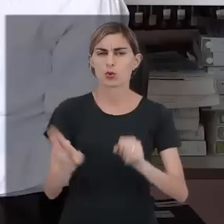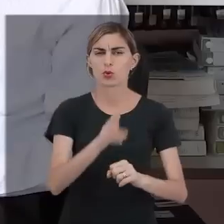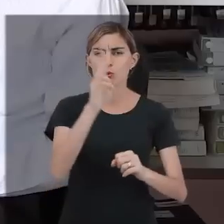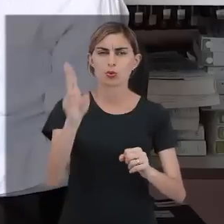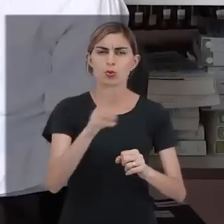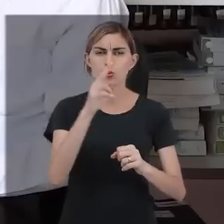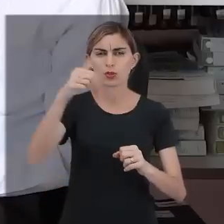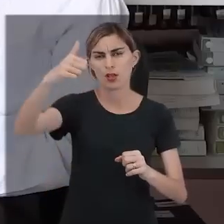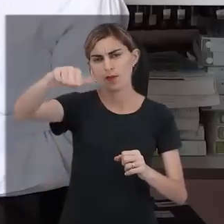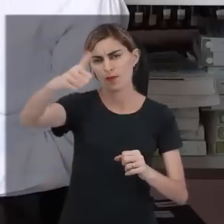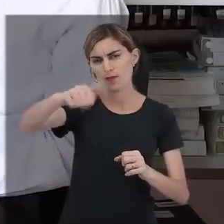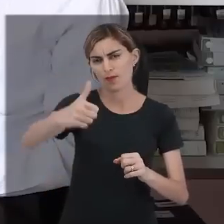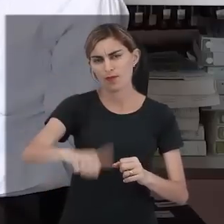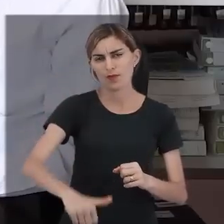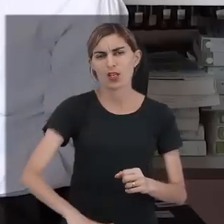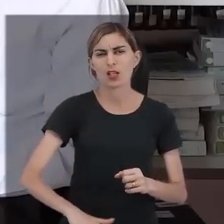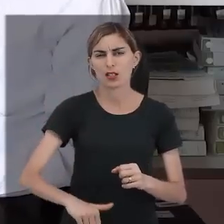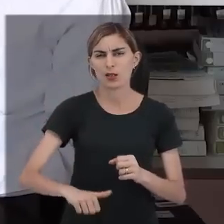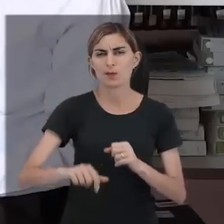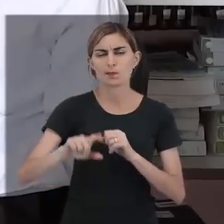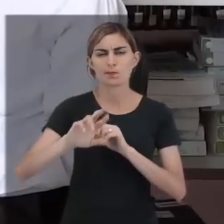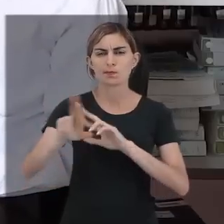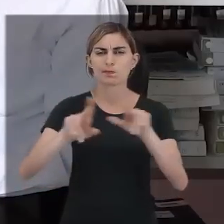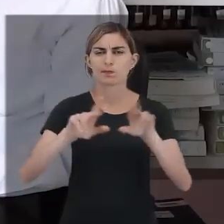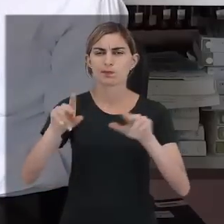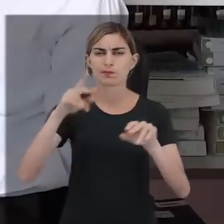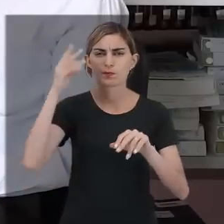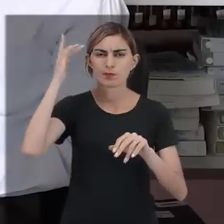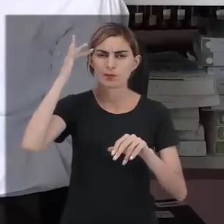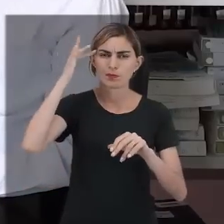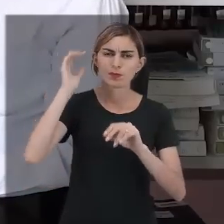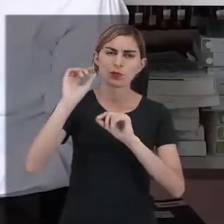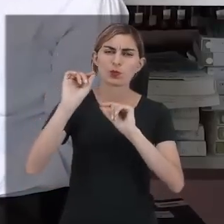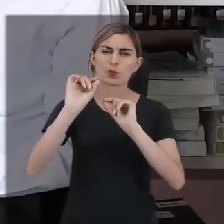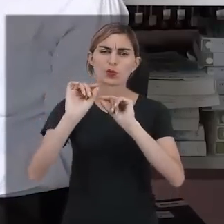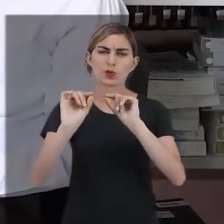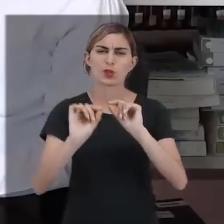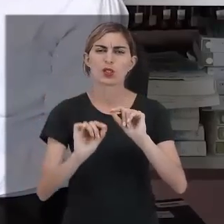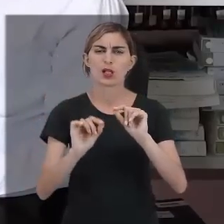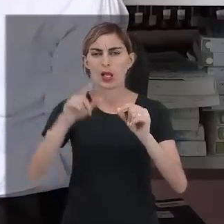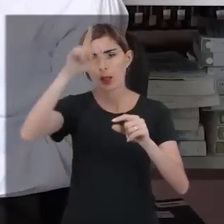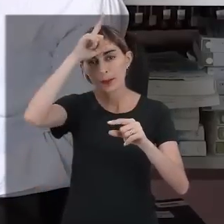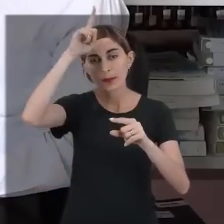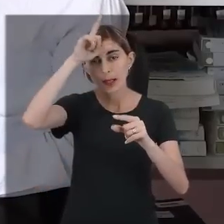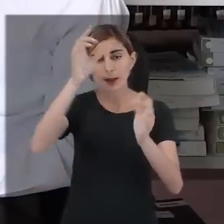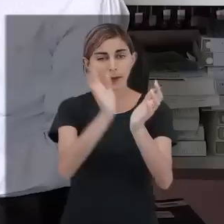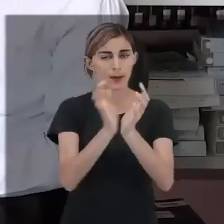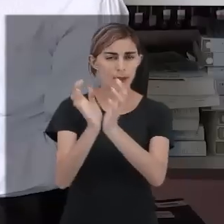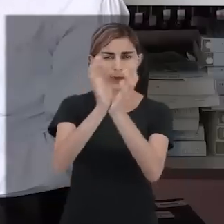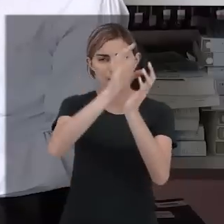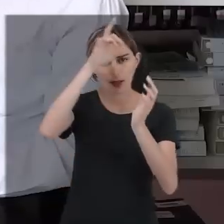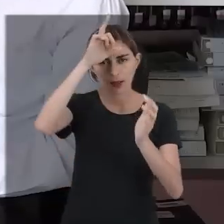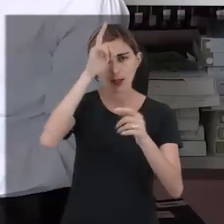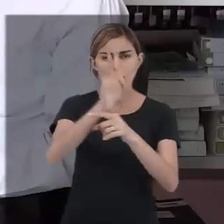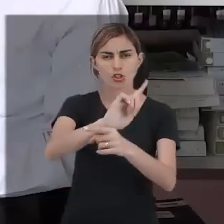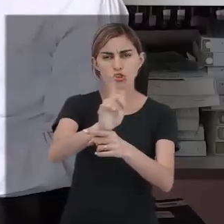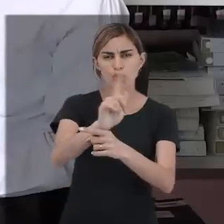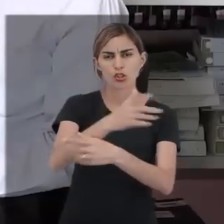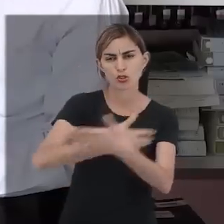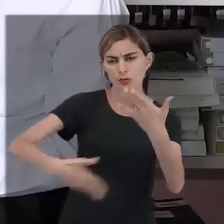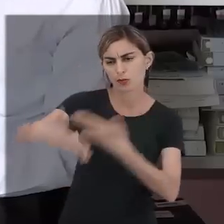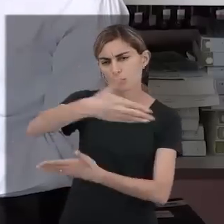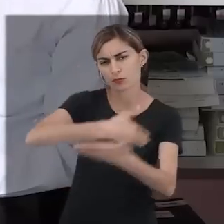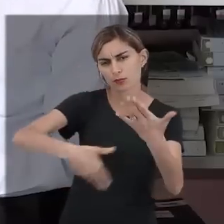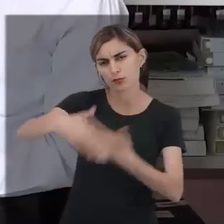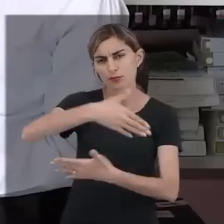para avaliar o nível de maturidade em vários elementos, como avaliar em termos de liderança, em termos de gestão de